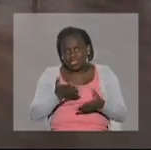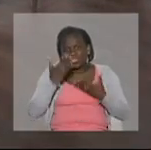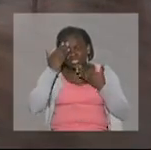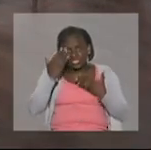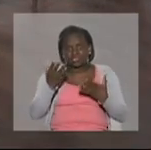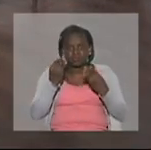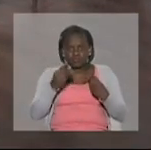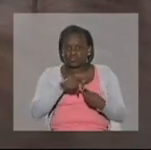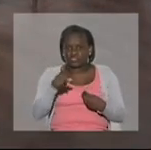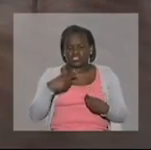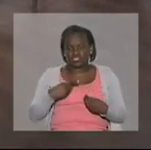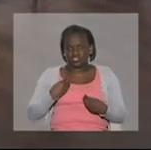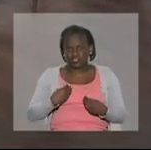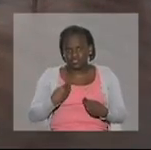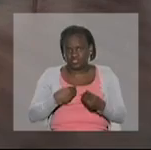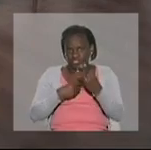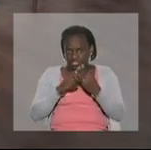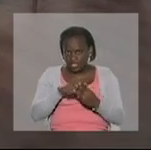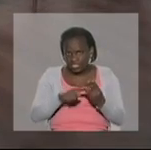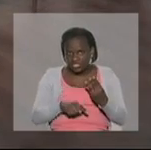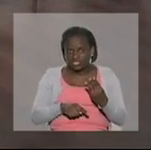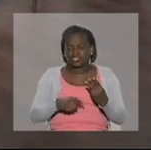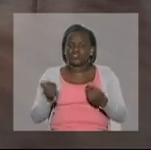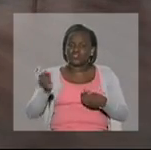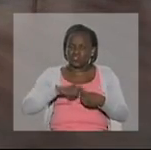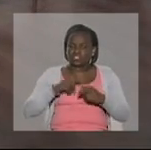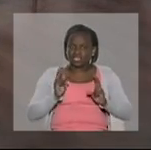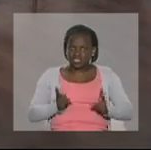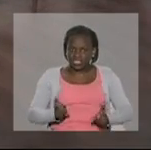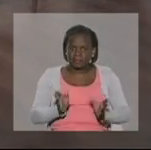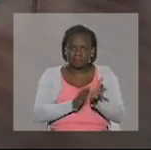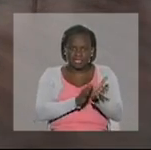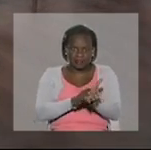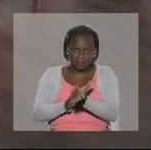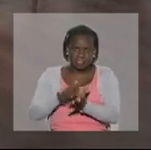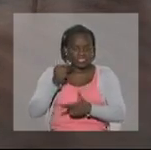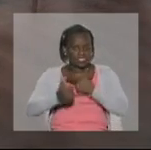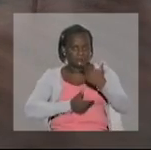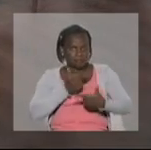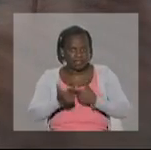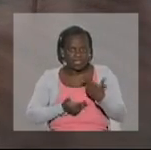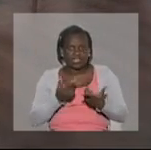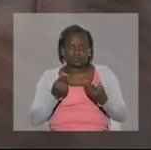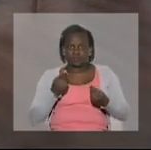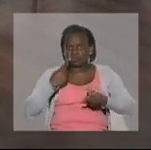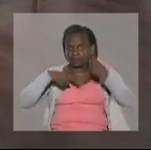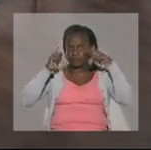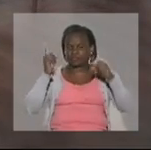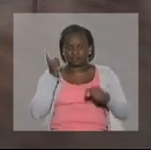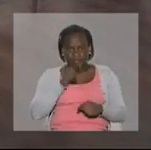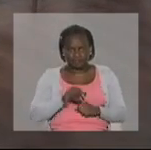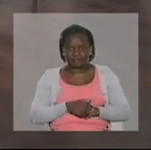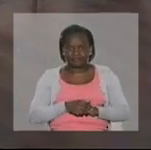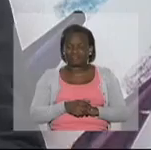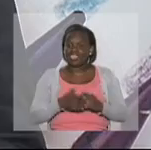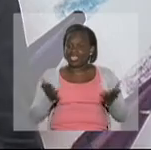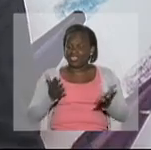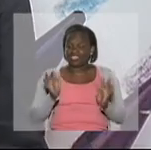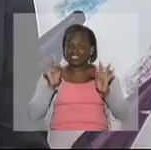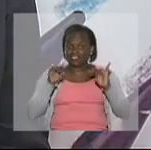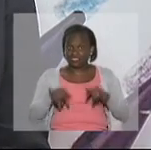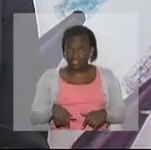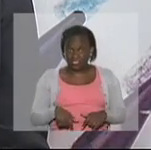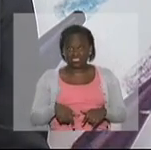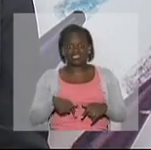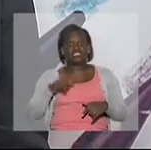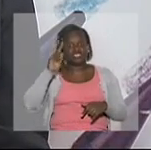infelizmente. Eu quero agradecer muito a presença dos 3 aqui. Voltem sempre, parabéns pelo trabalho e muito sucesso. O